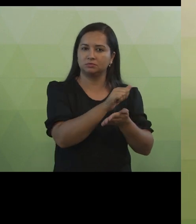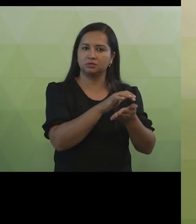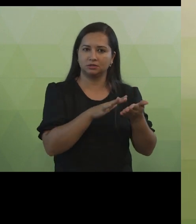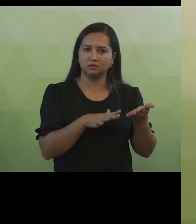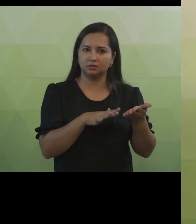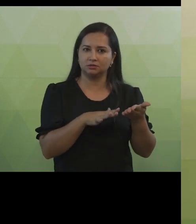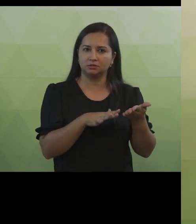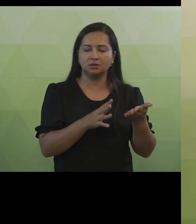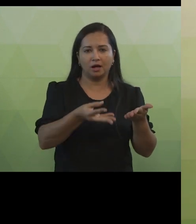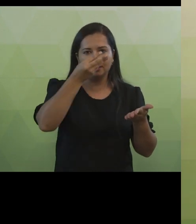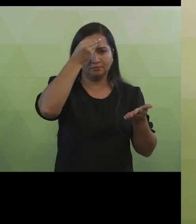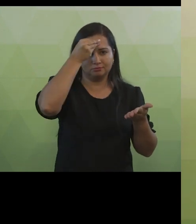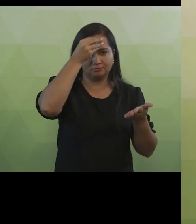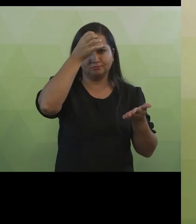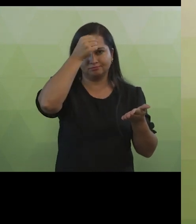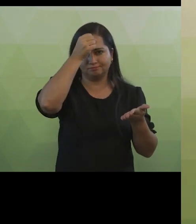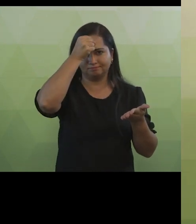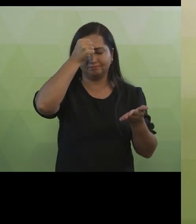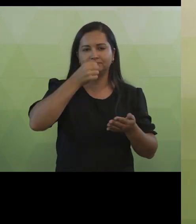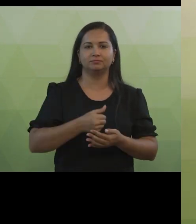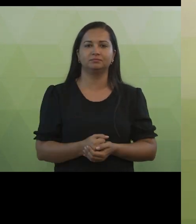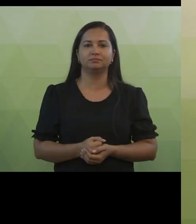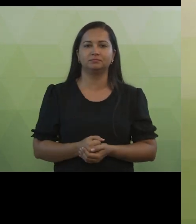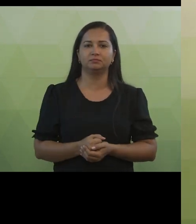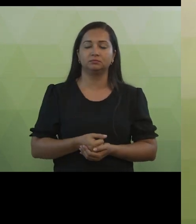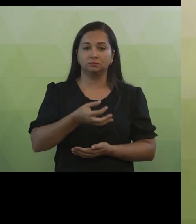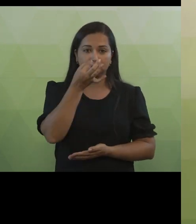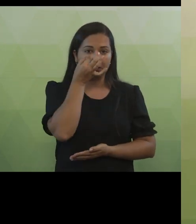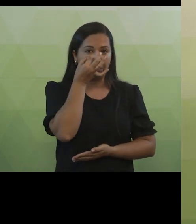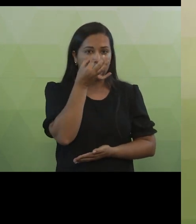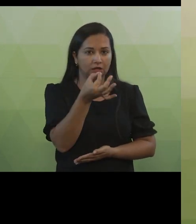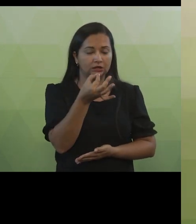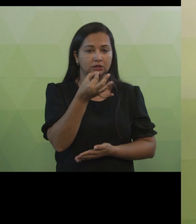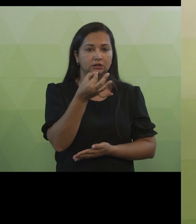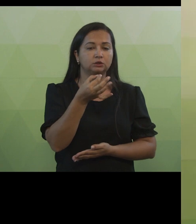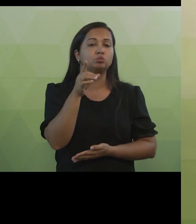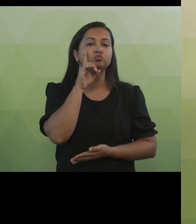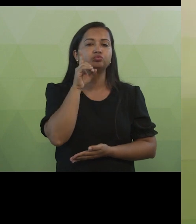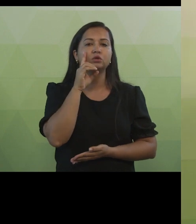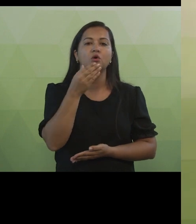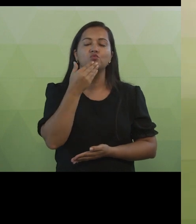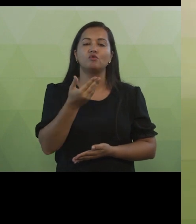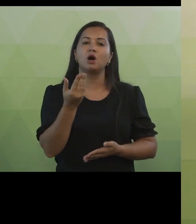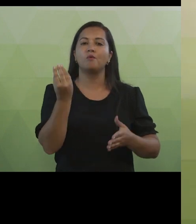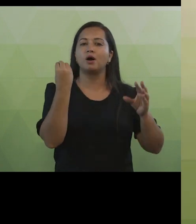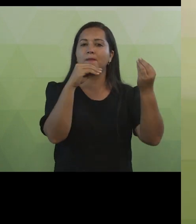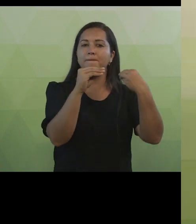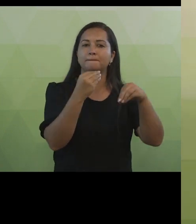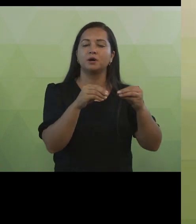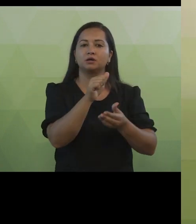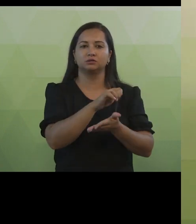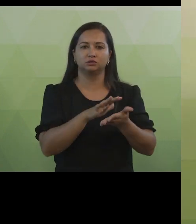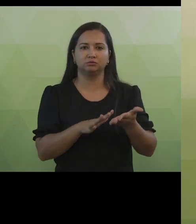exercícios propostos a fim de fixar o conteúdo. Tenham atenção aos prazos das atividades,